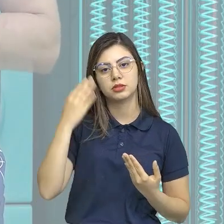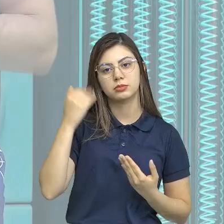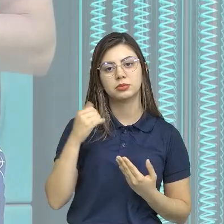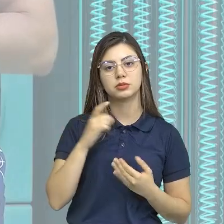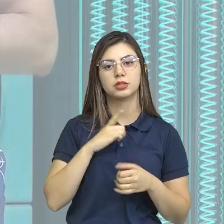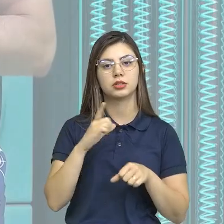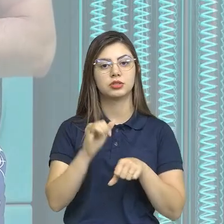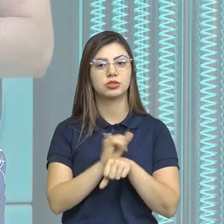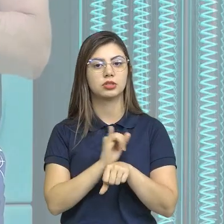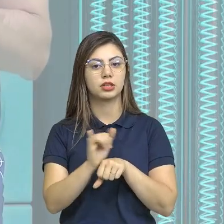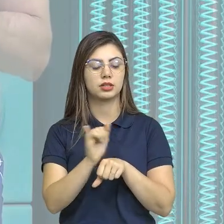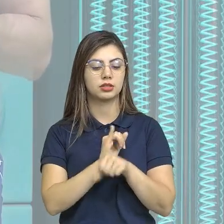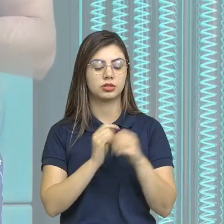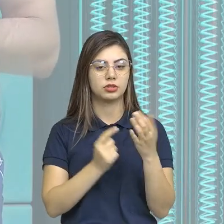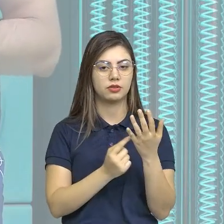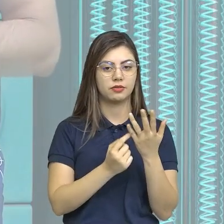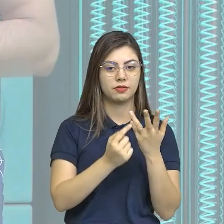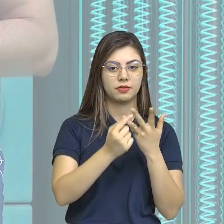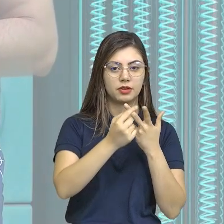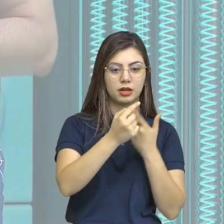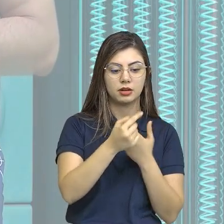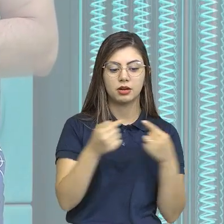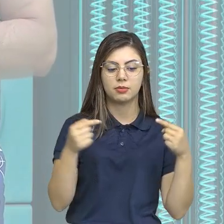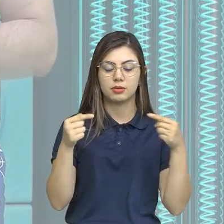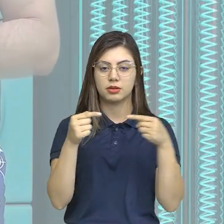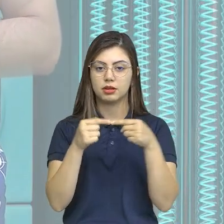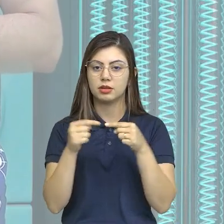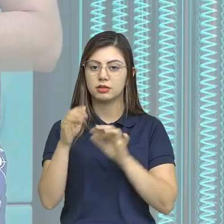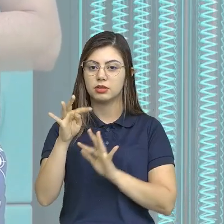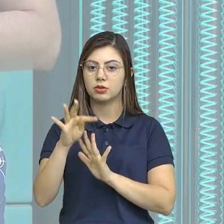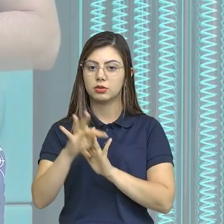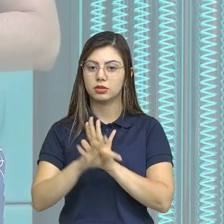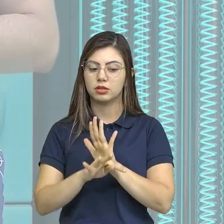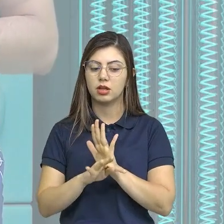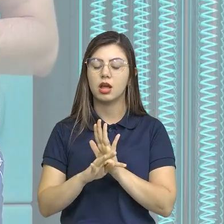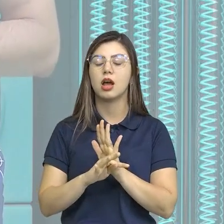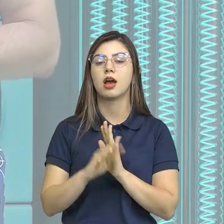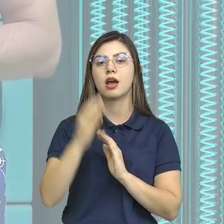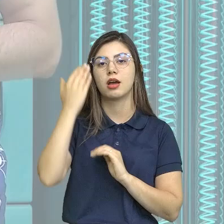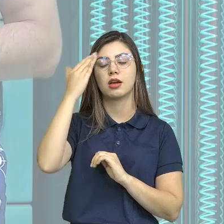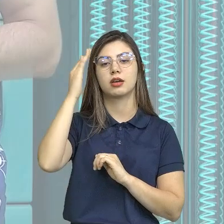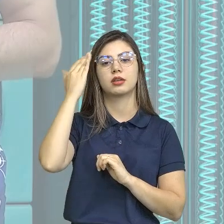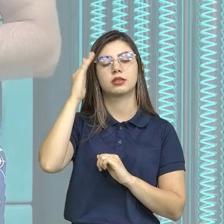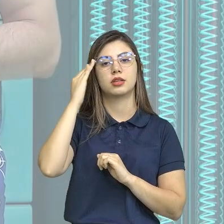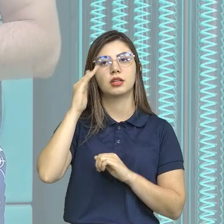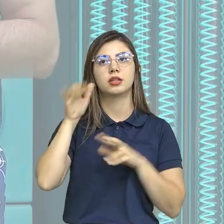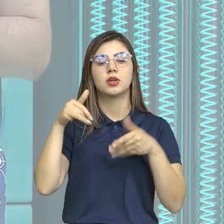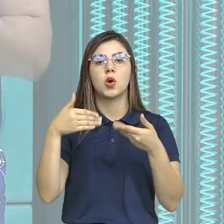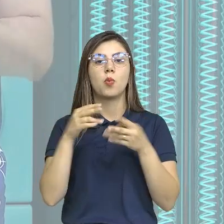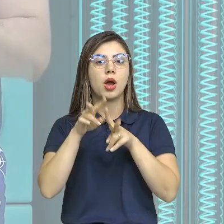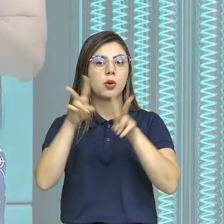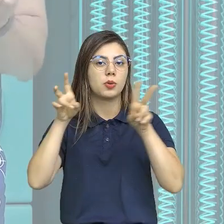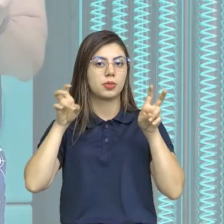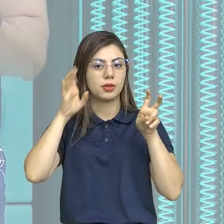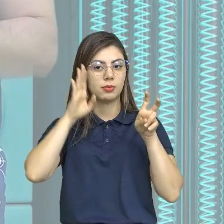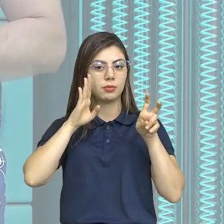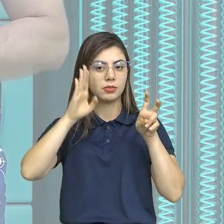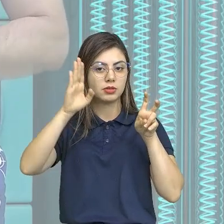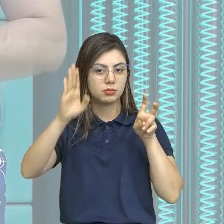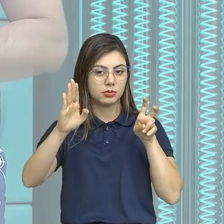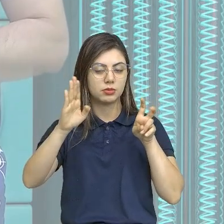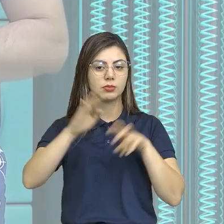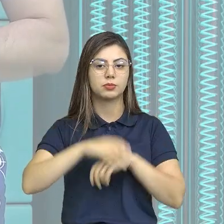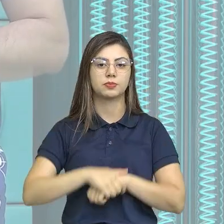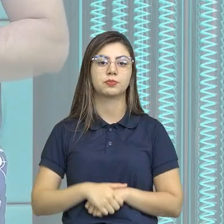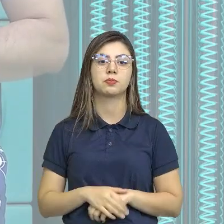situações, vários pontos relacionados ao texto para eu compreender a ideia principal do texto. Tá? Então, elas se diferem.